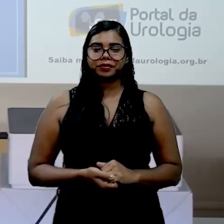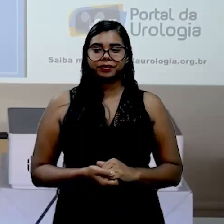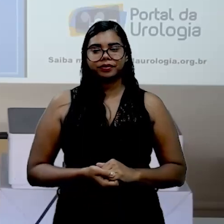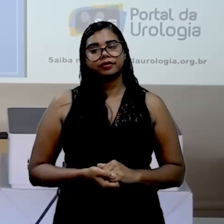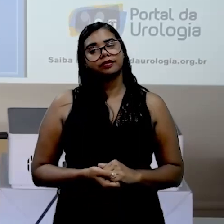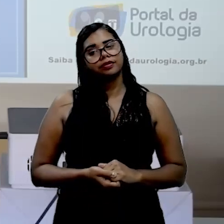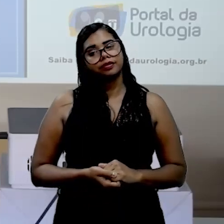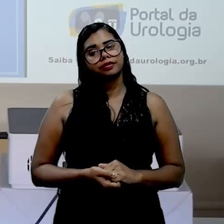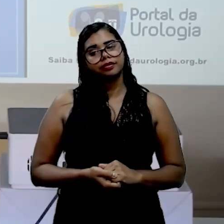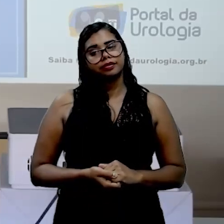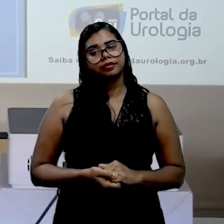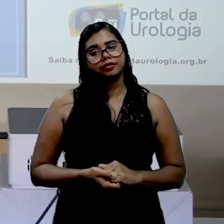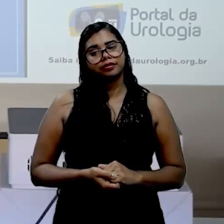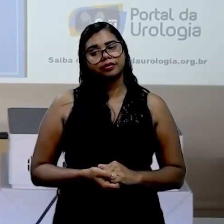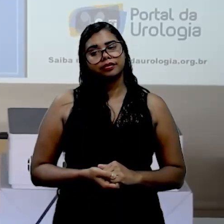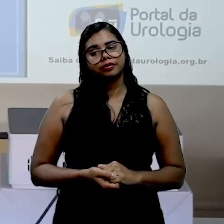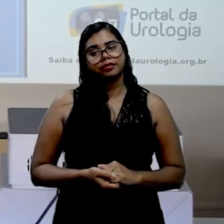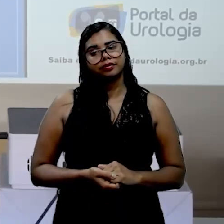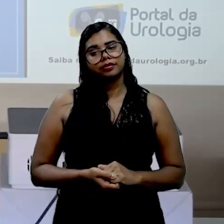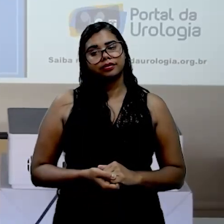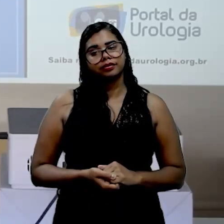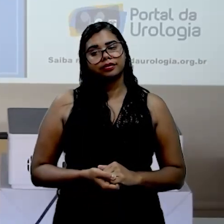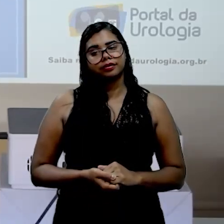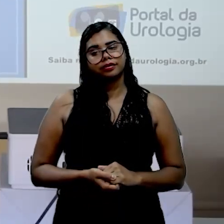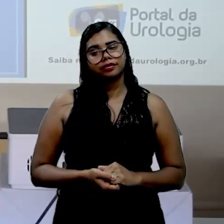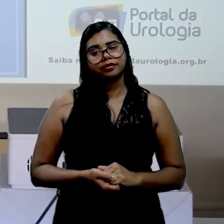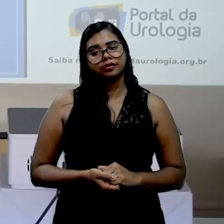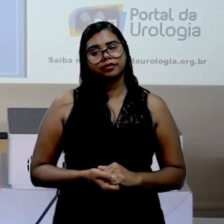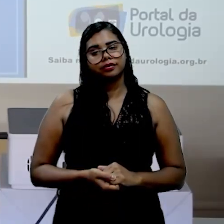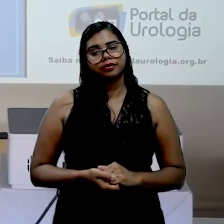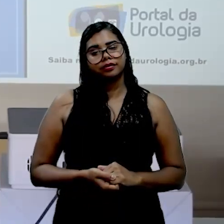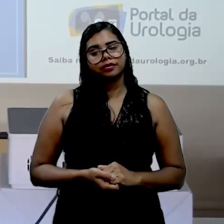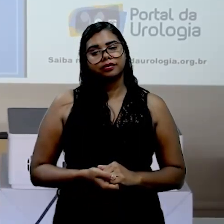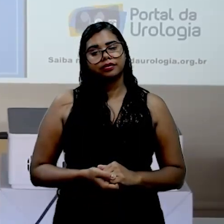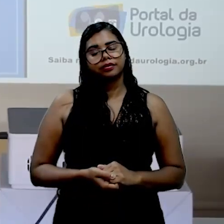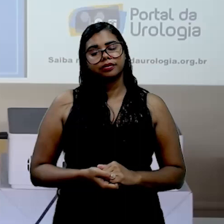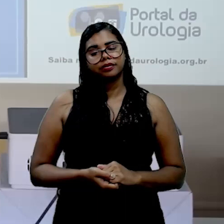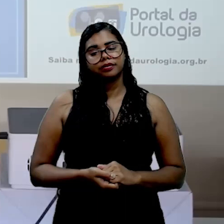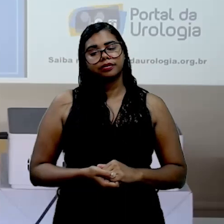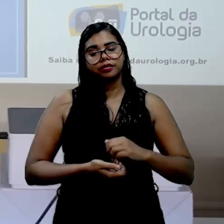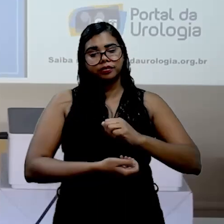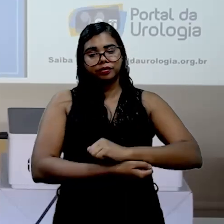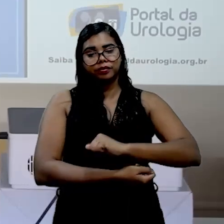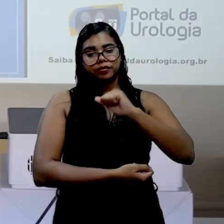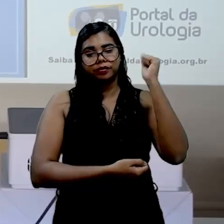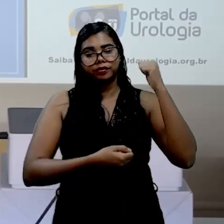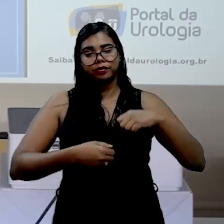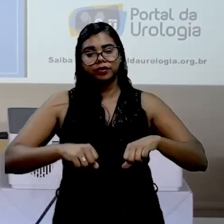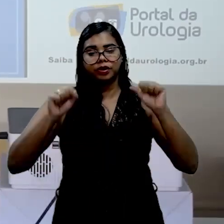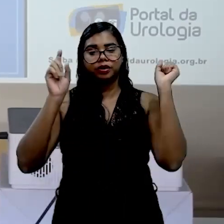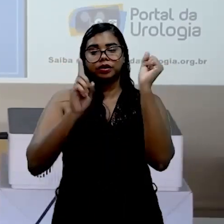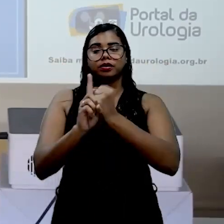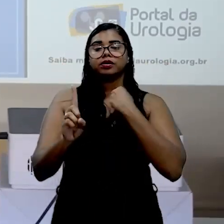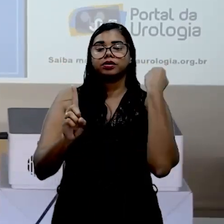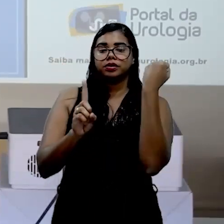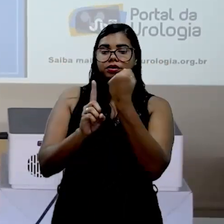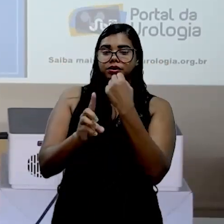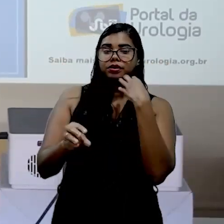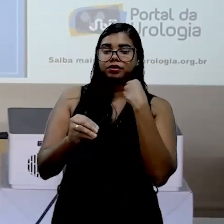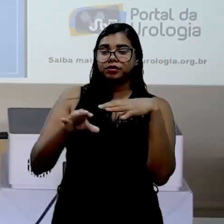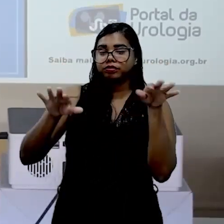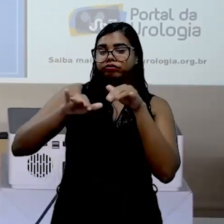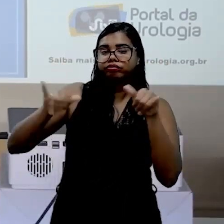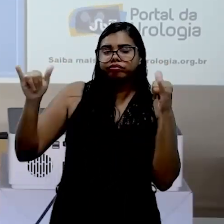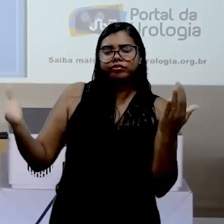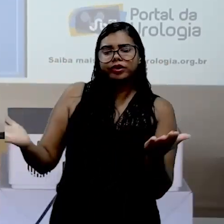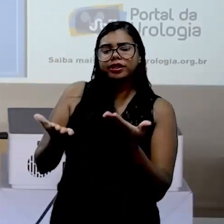E aí, pessoal, isso são campanhas que a nossa sociedade faz para incentivar